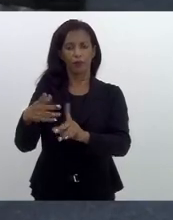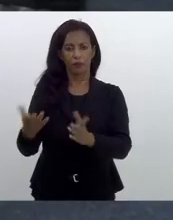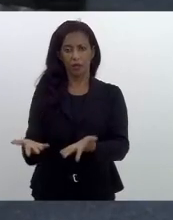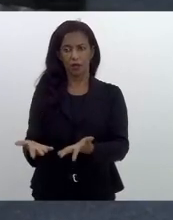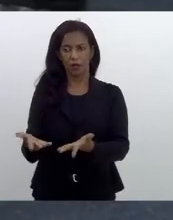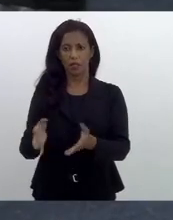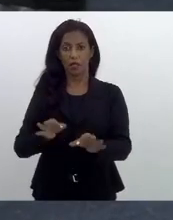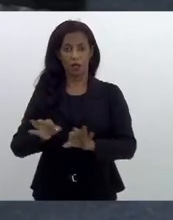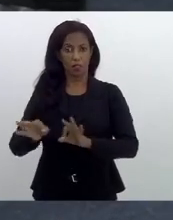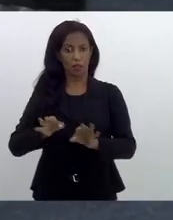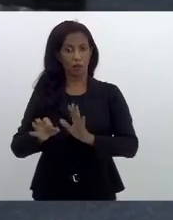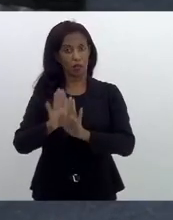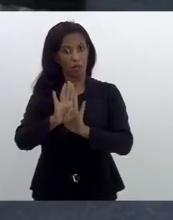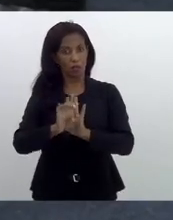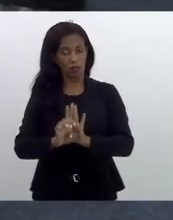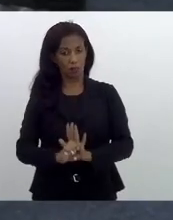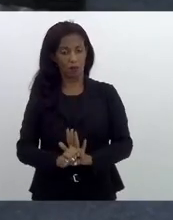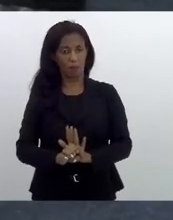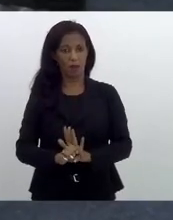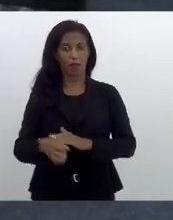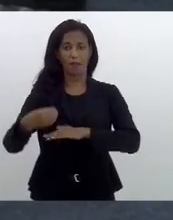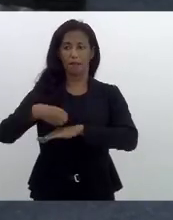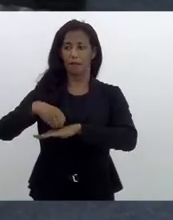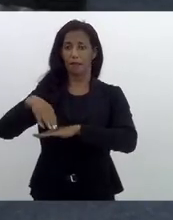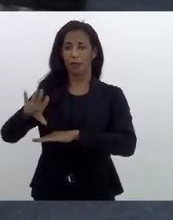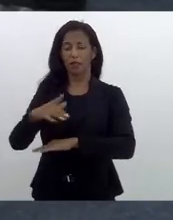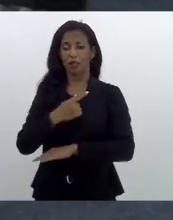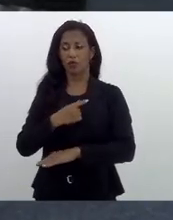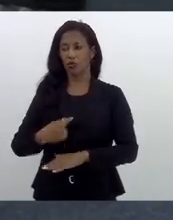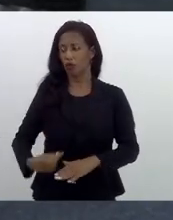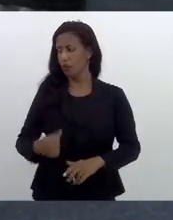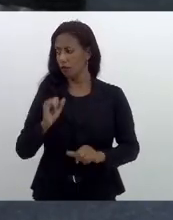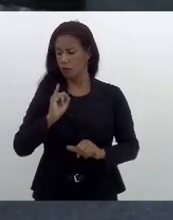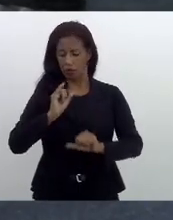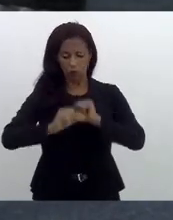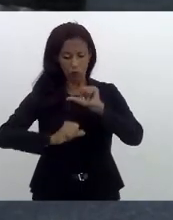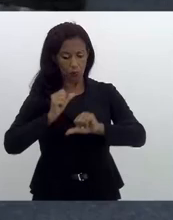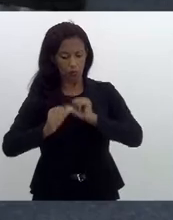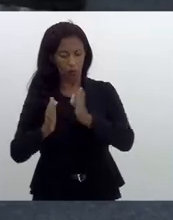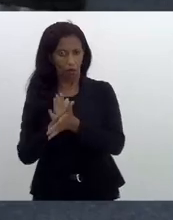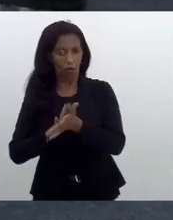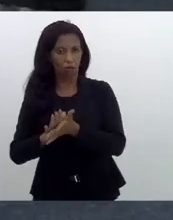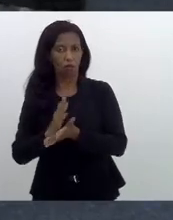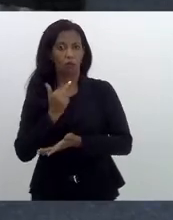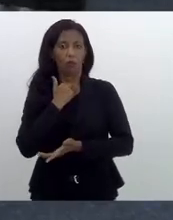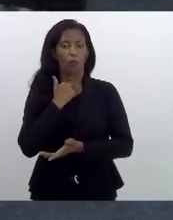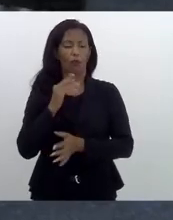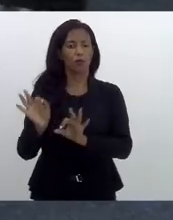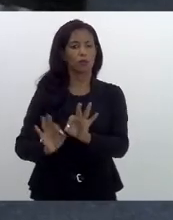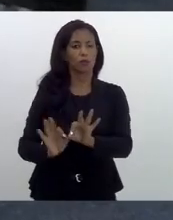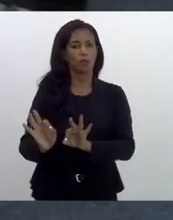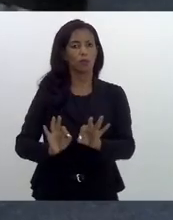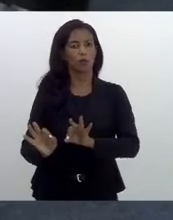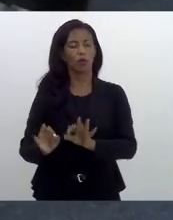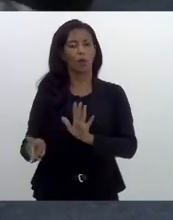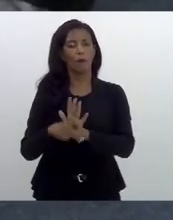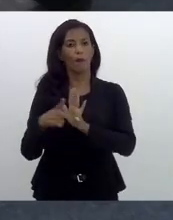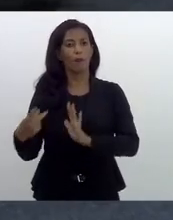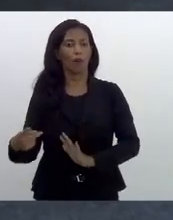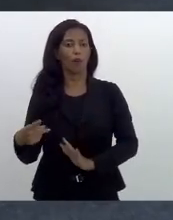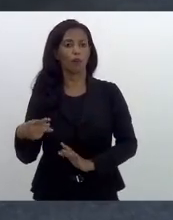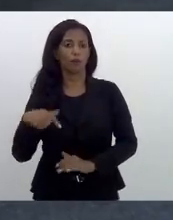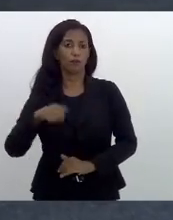nesse projeto que tem que ser uma emenda isso tem que ser mensagem do governo se a gente não mudar na mensagem isso não pode ser um projeto de lei que parta do parlamento